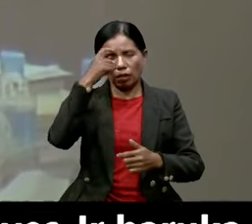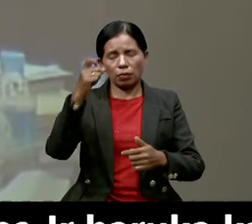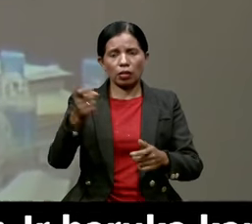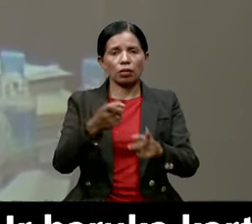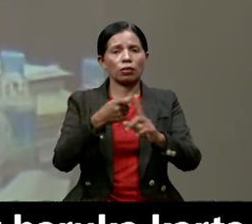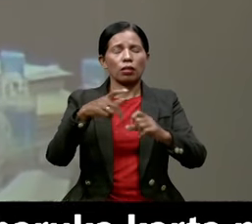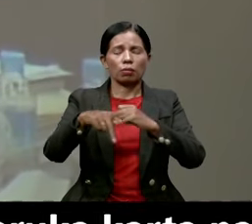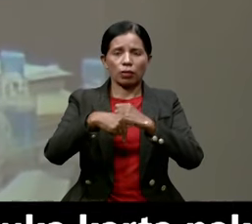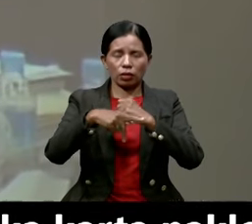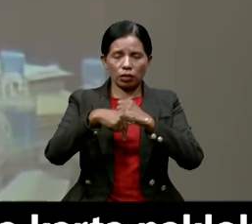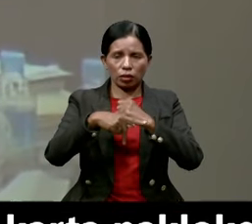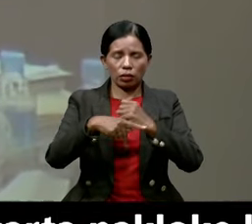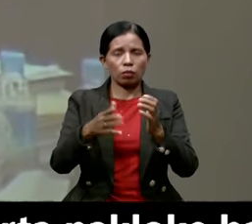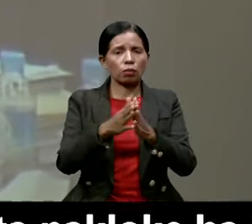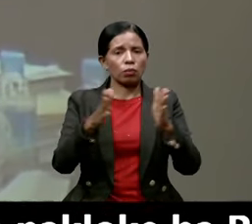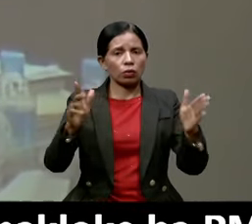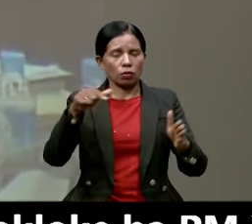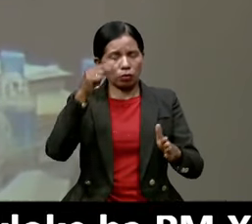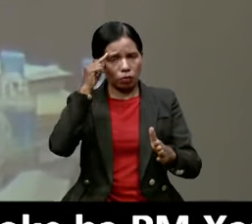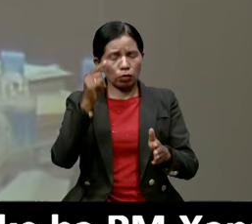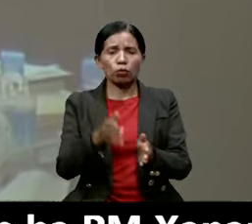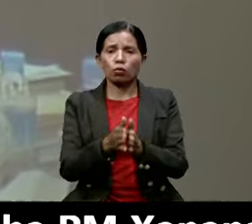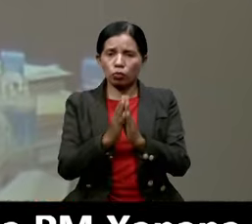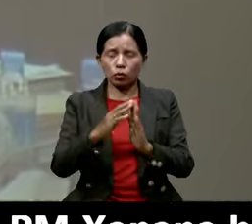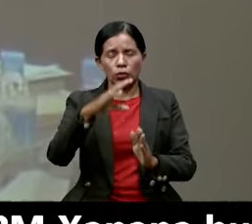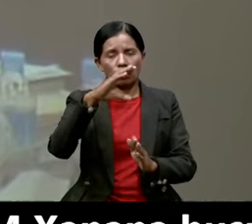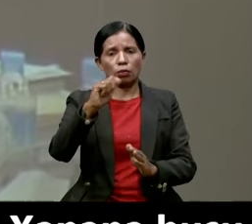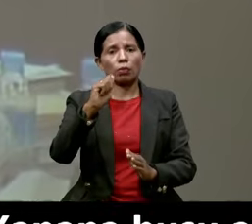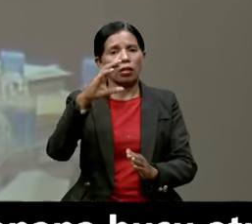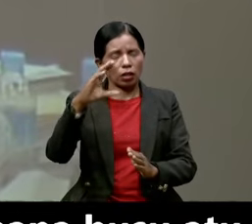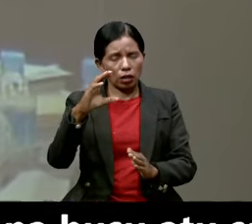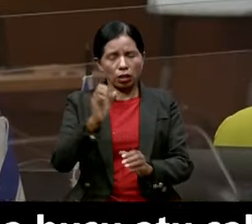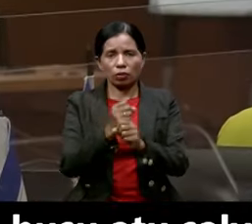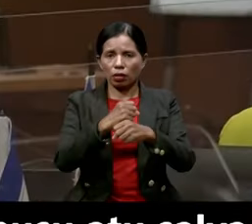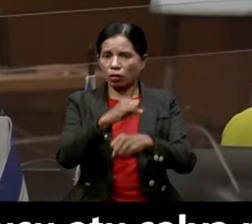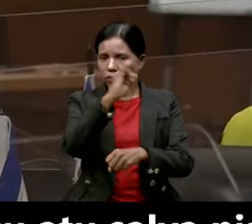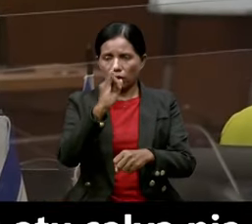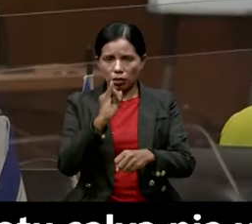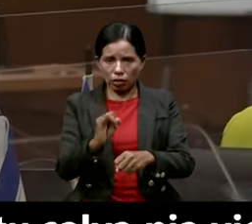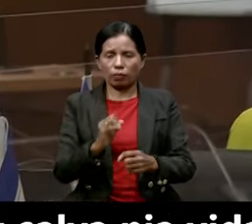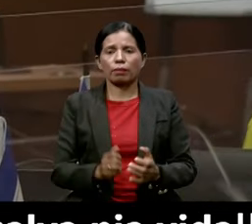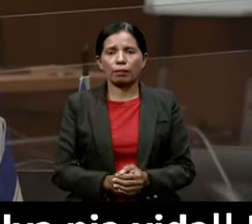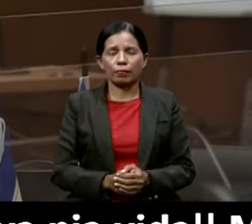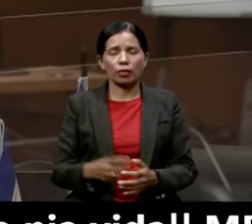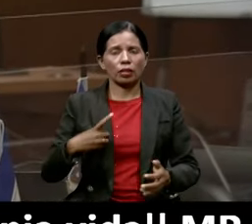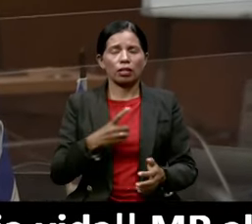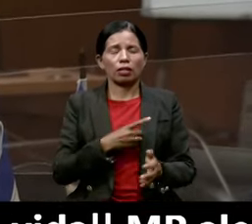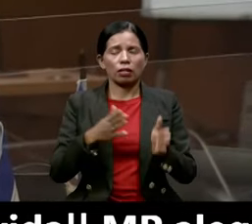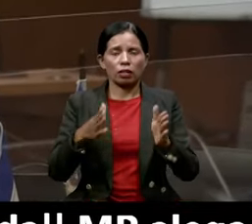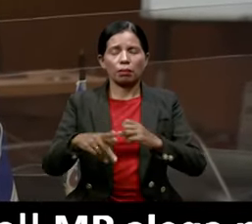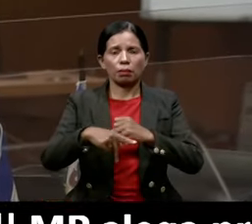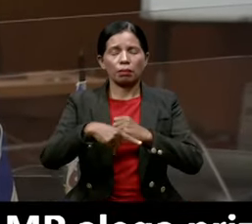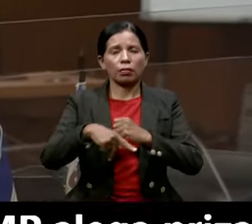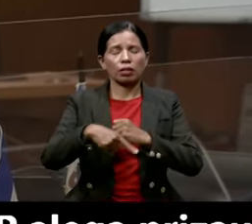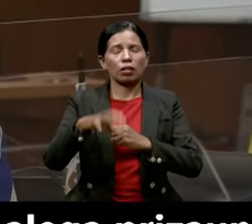bancada governo mos husu baka atu halo investigium sang kleam ba suntune. Mas kenune deputada bancada Fretling Maria